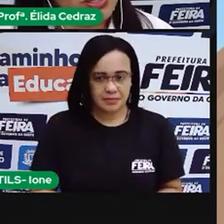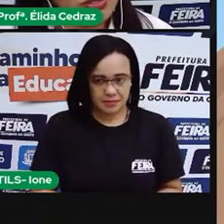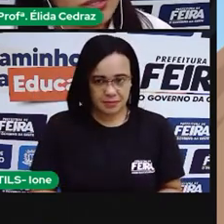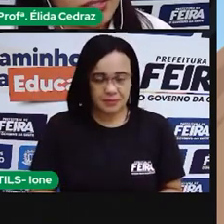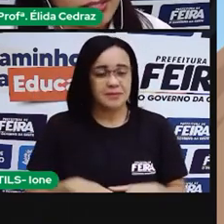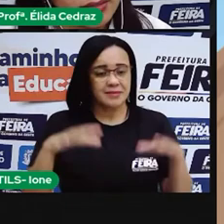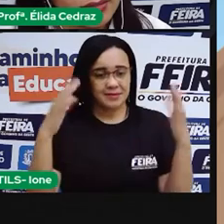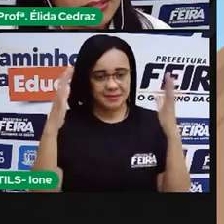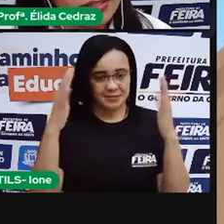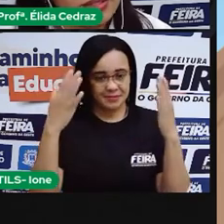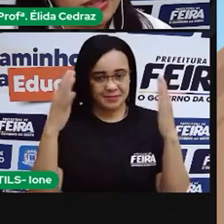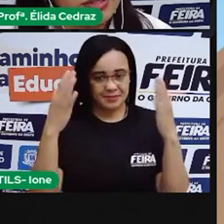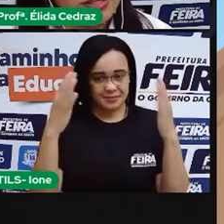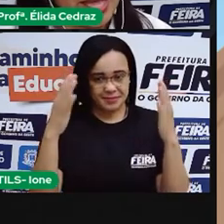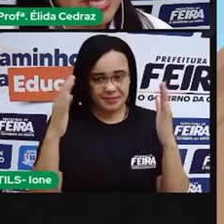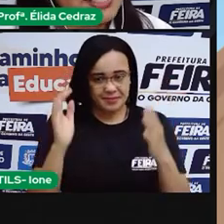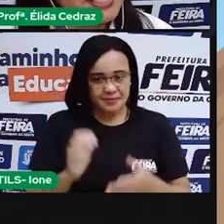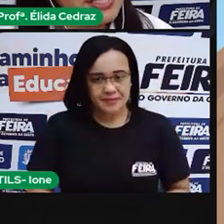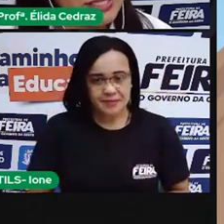Escoliose,